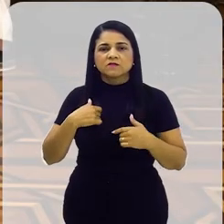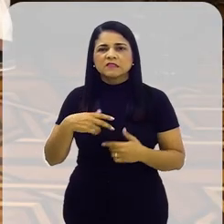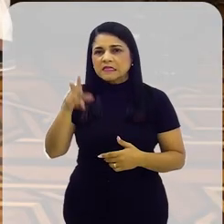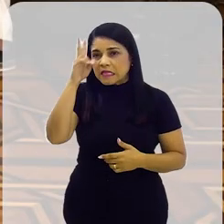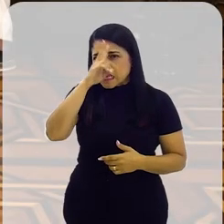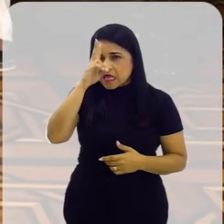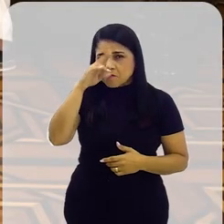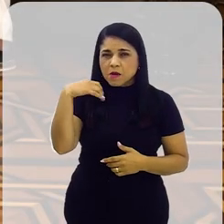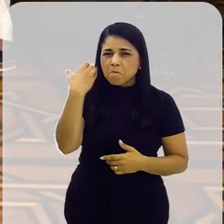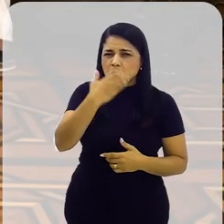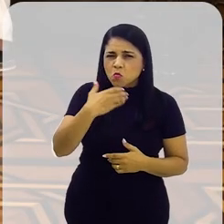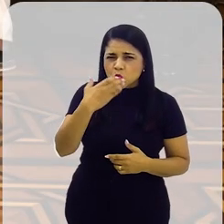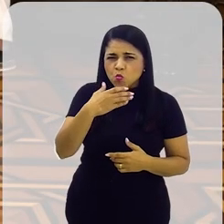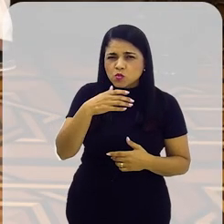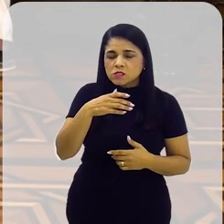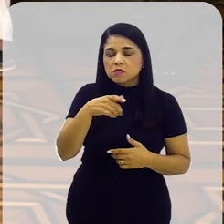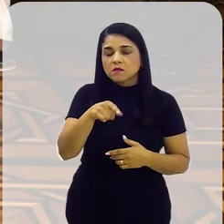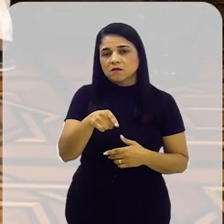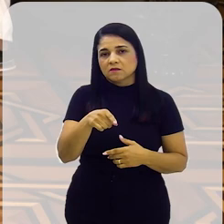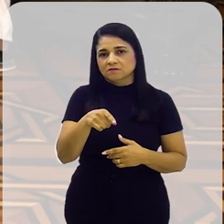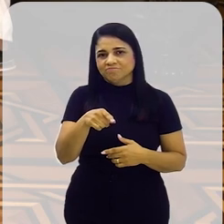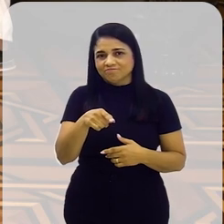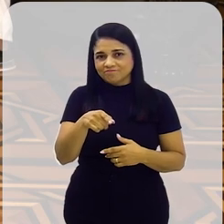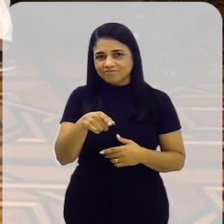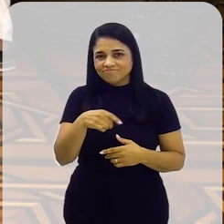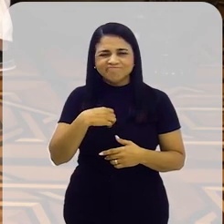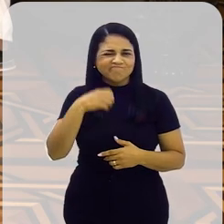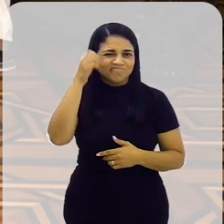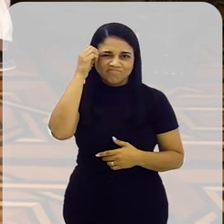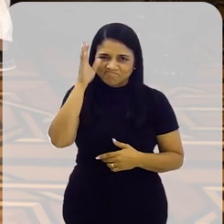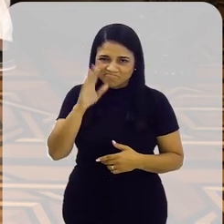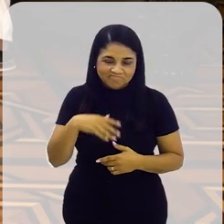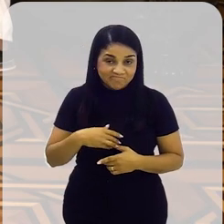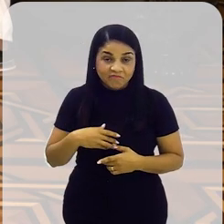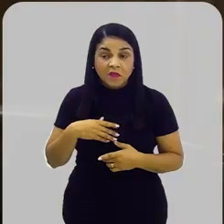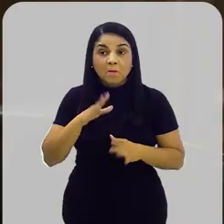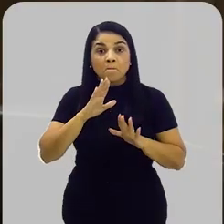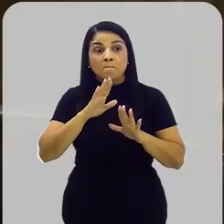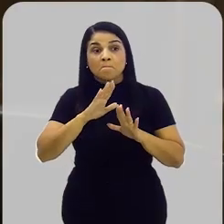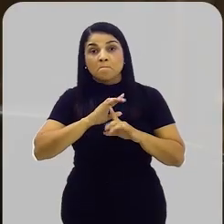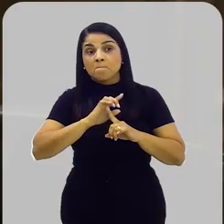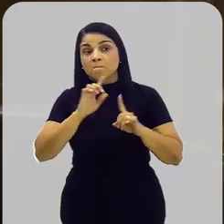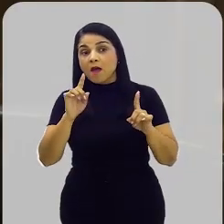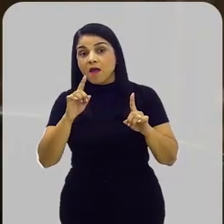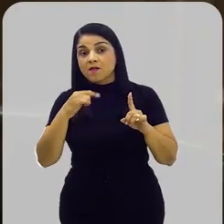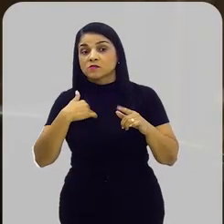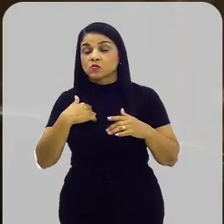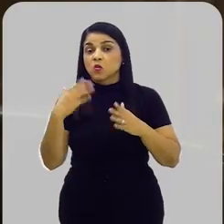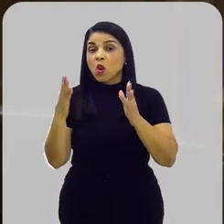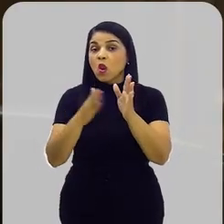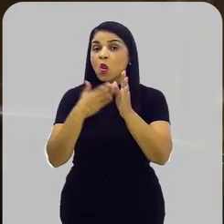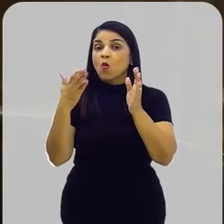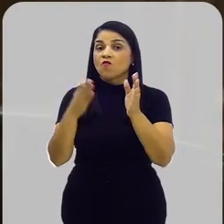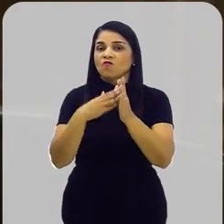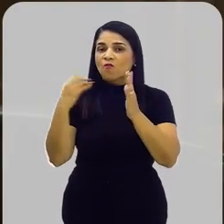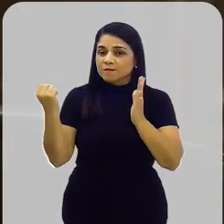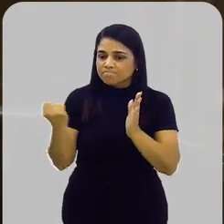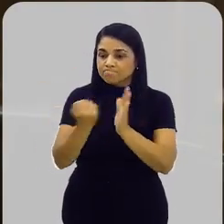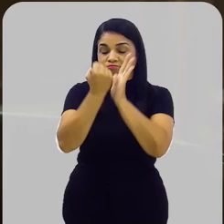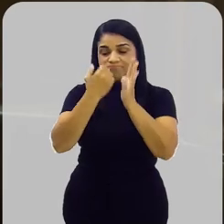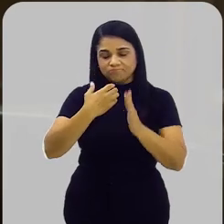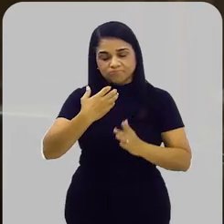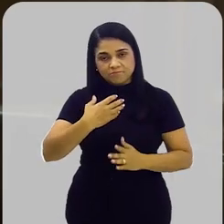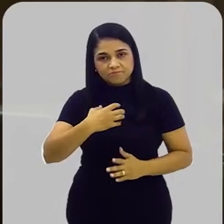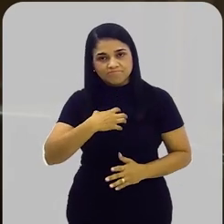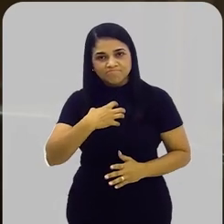música que cantava naquele primeiro dia? A música eu não me recordo, mas o louvor me impactou muito. Foi.